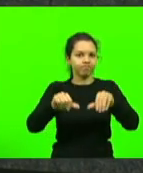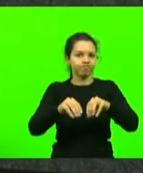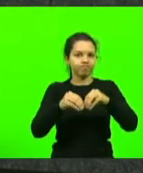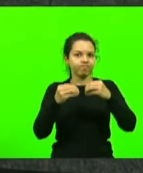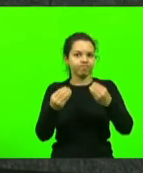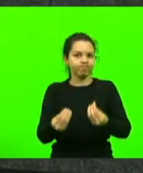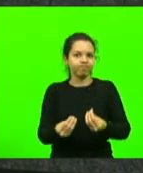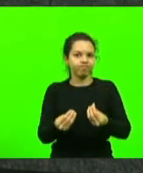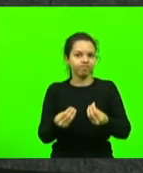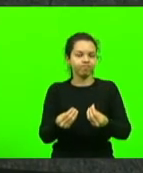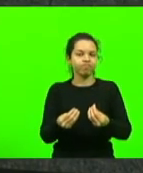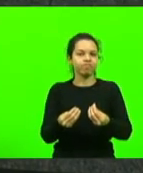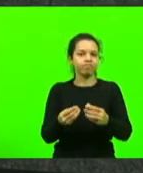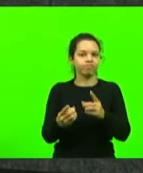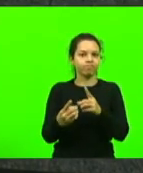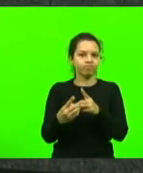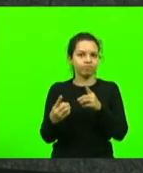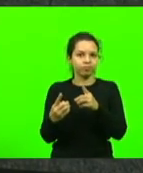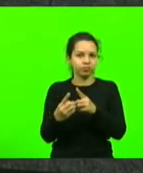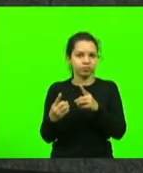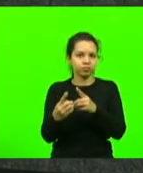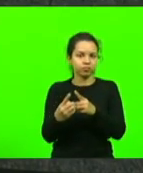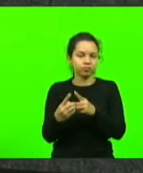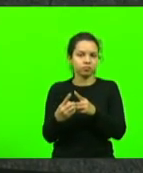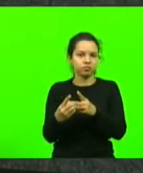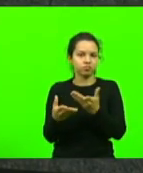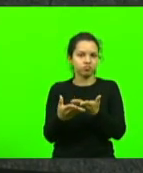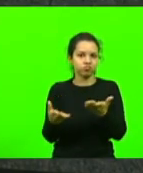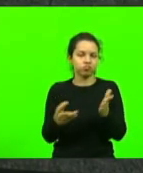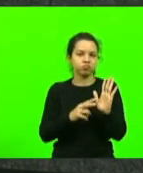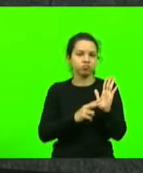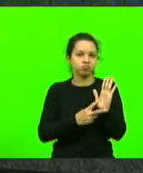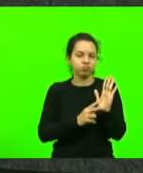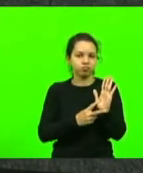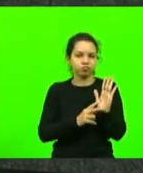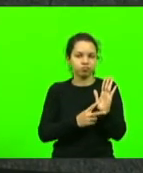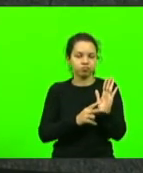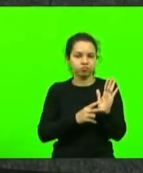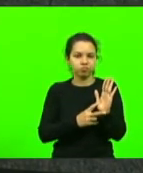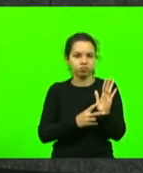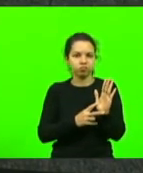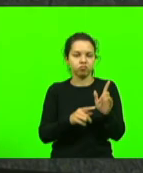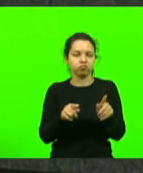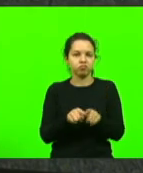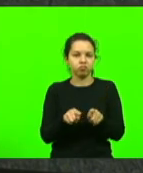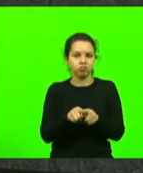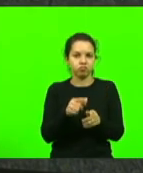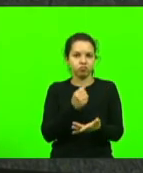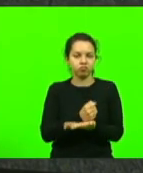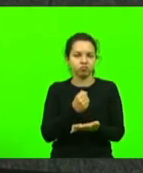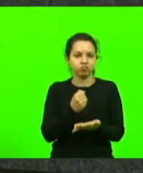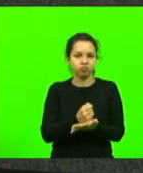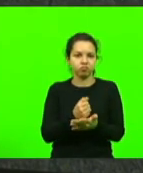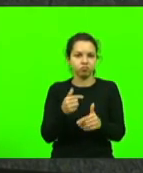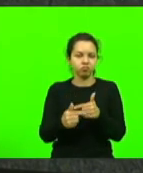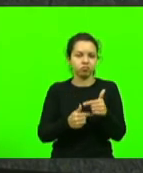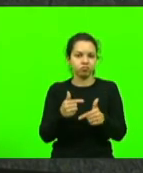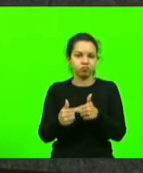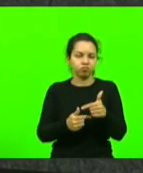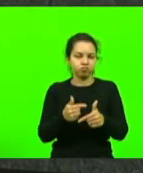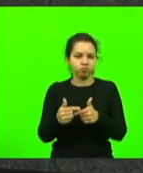atuação é dos sindicatos e e o contrato de trabalho do trabalhador